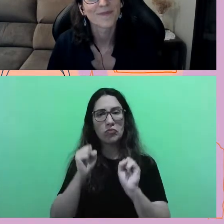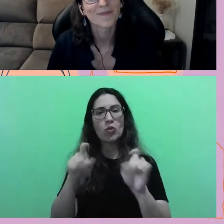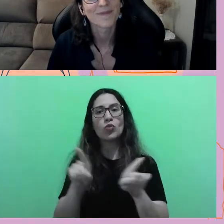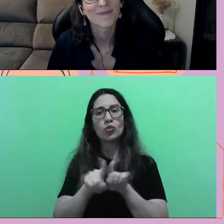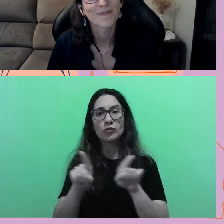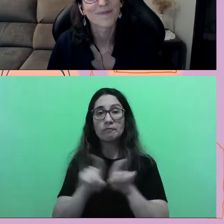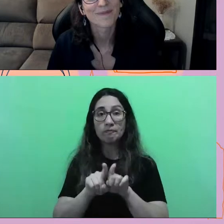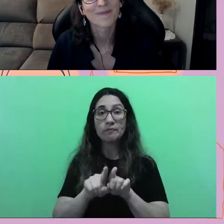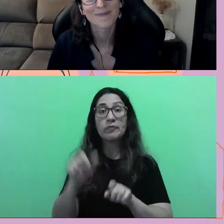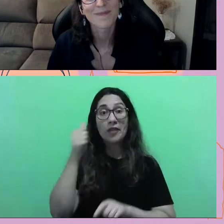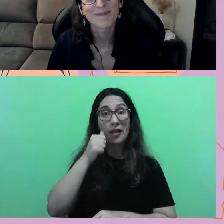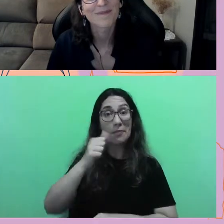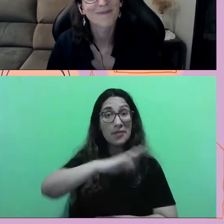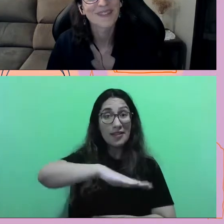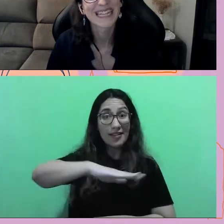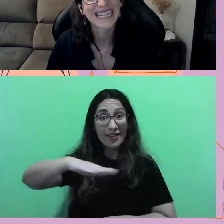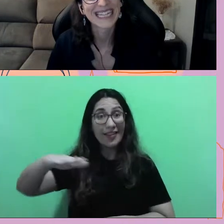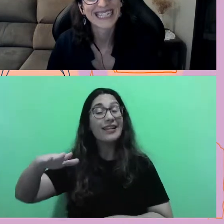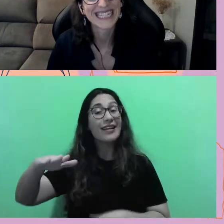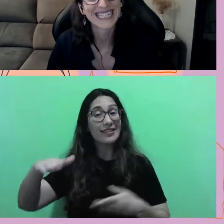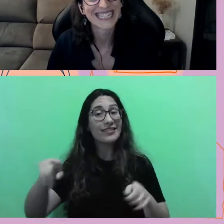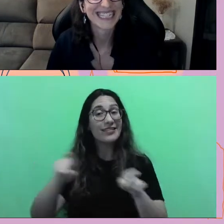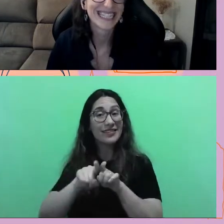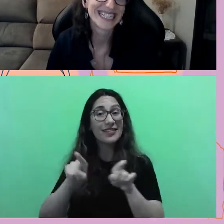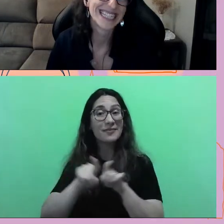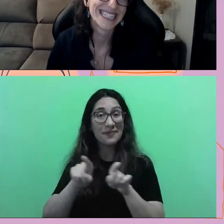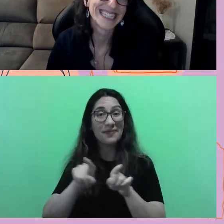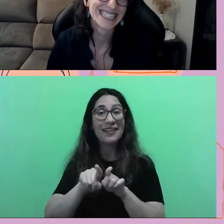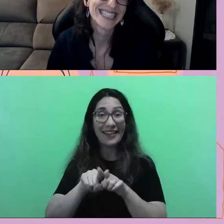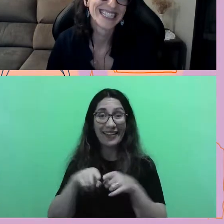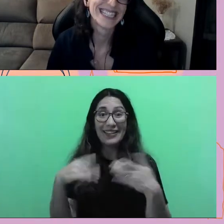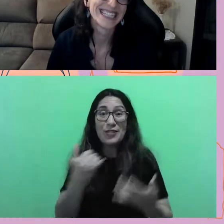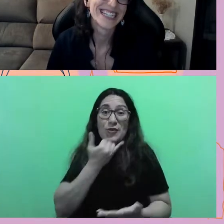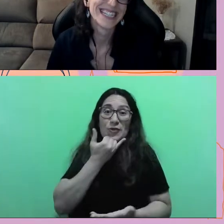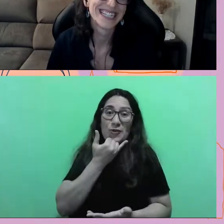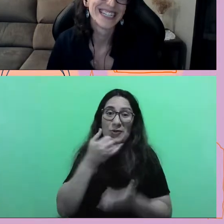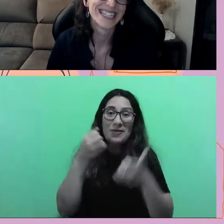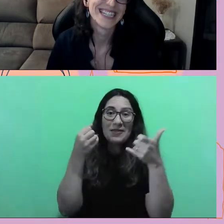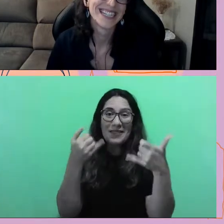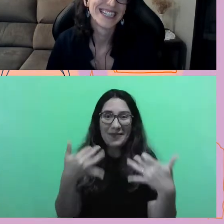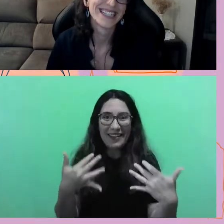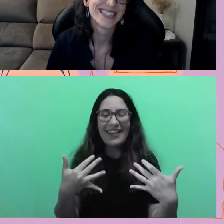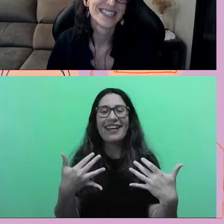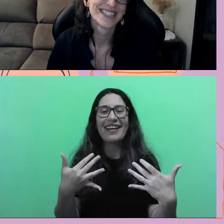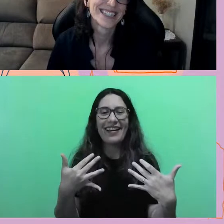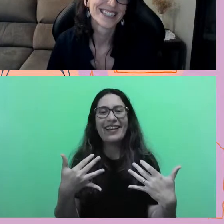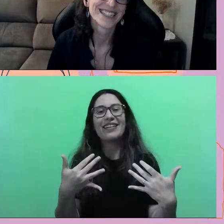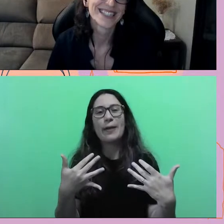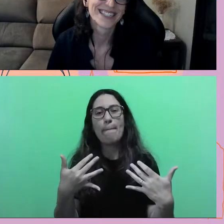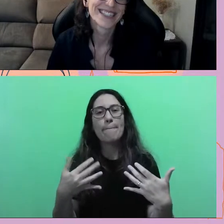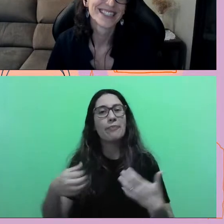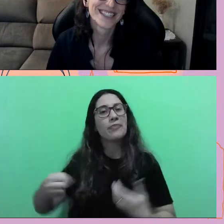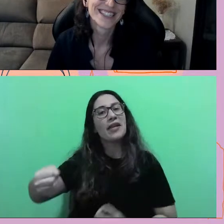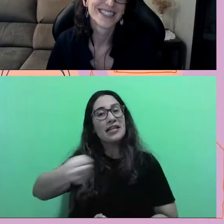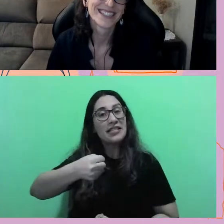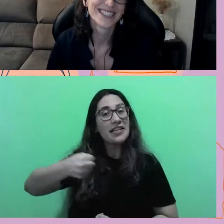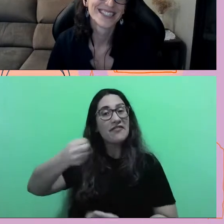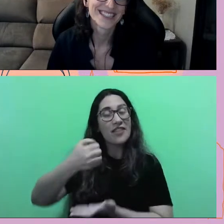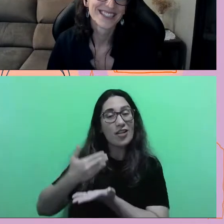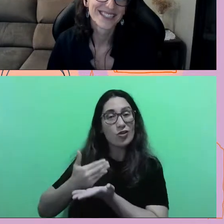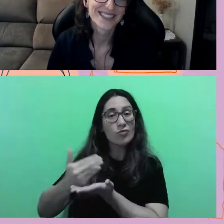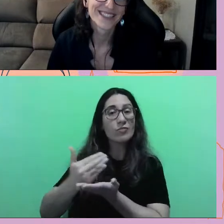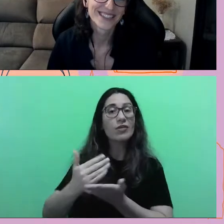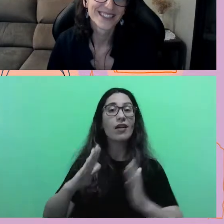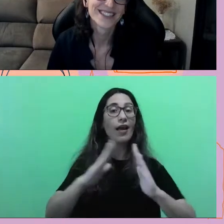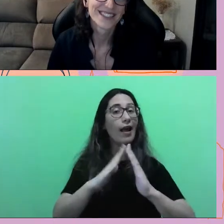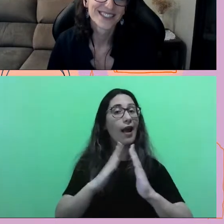são iniciadas aí. Não vou falar assim, iniciadas na cerveja dentro de casa